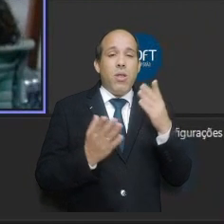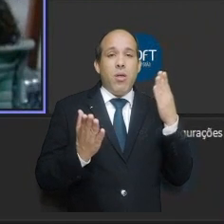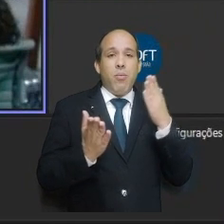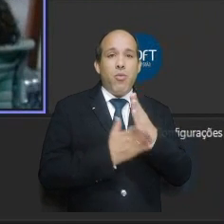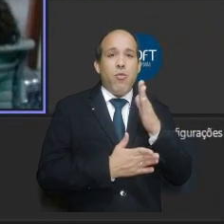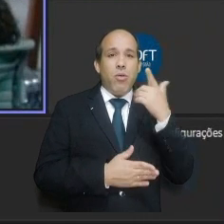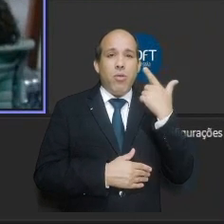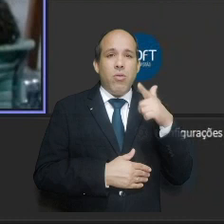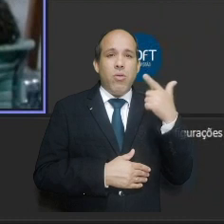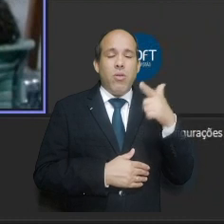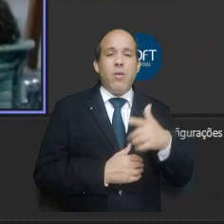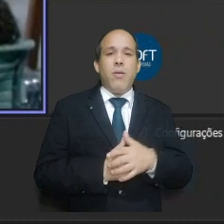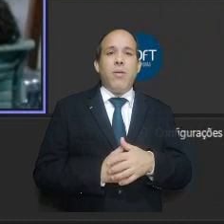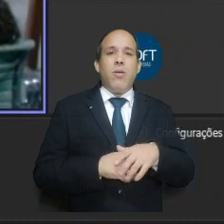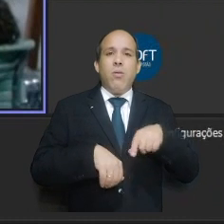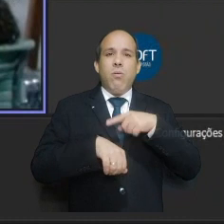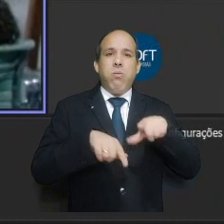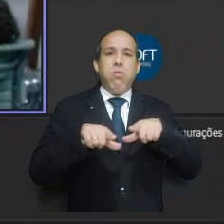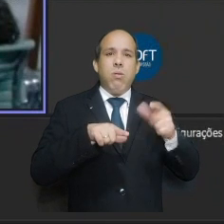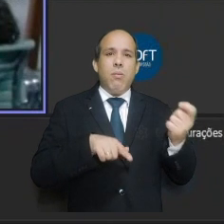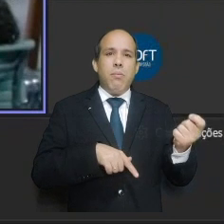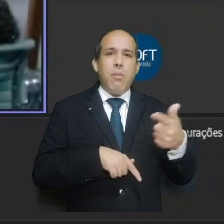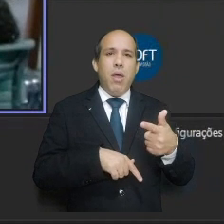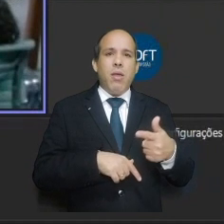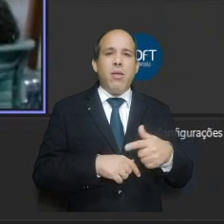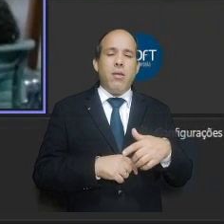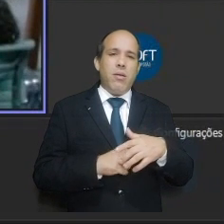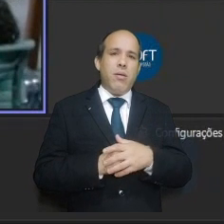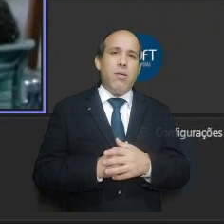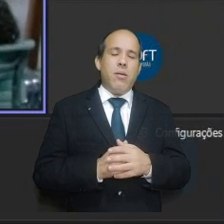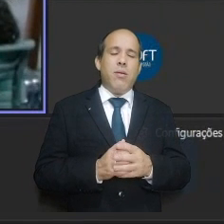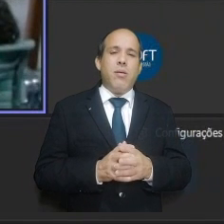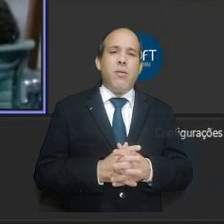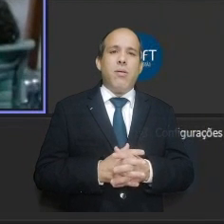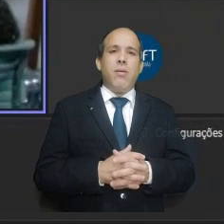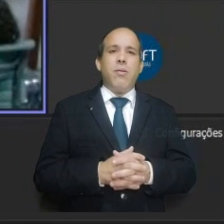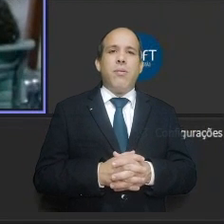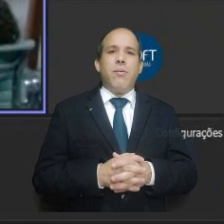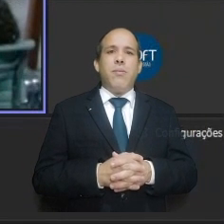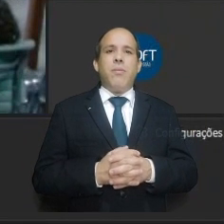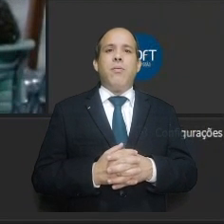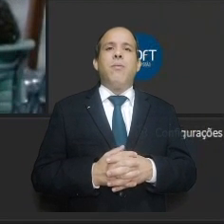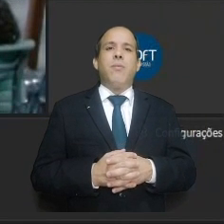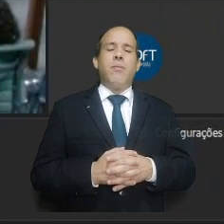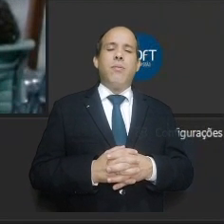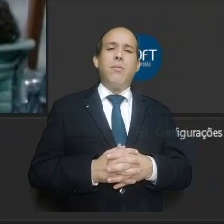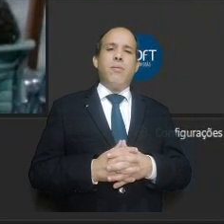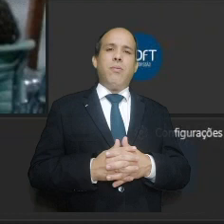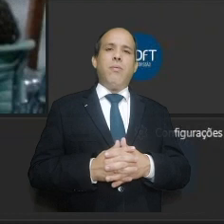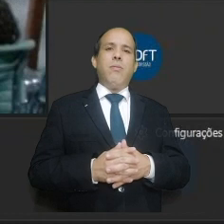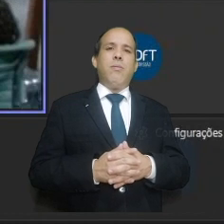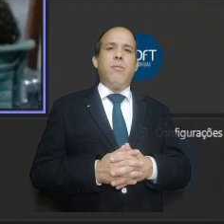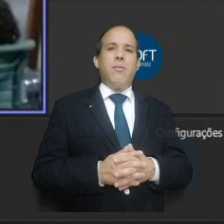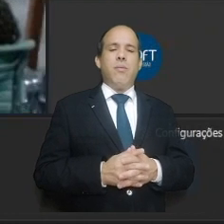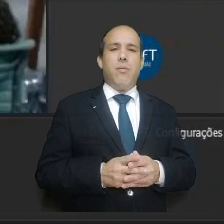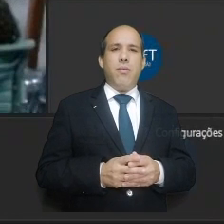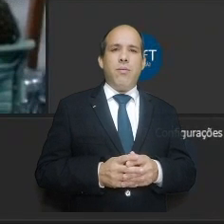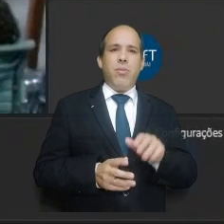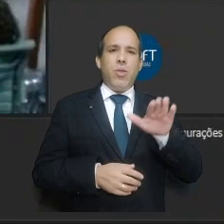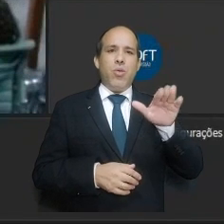da pauta, pela conhecido e desprovido, honorários majorados. Uma boa tarde para a senhora, um bom trabalho.